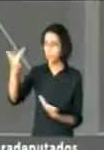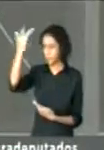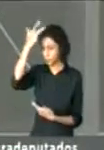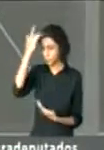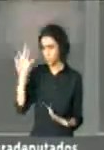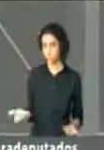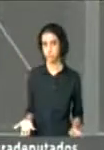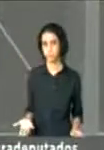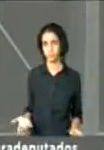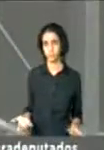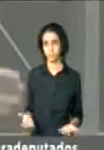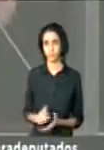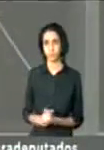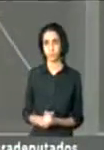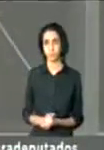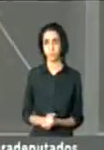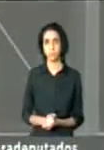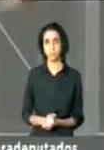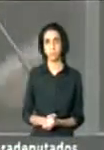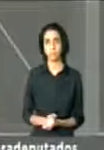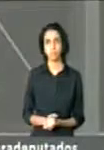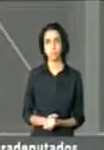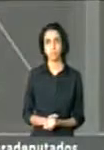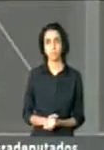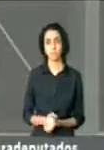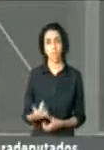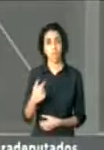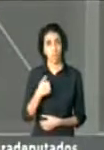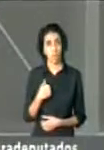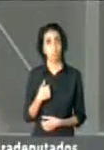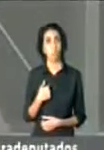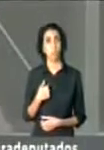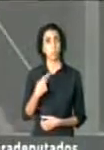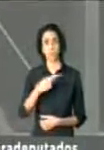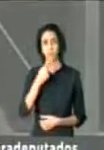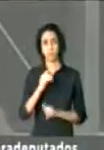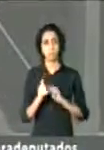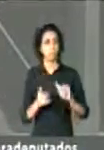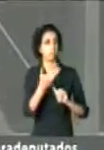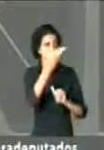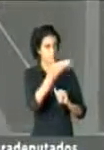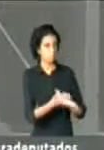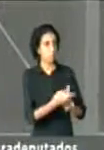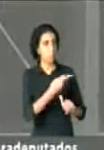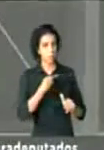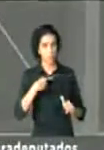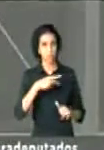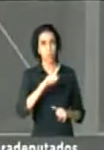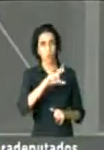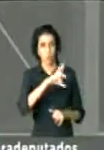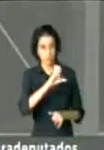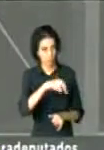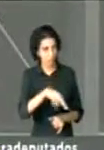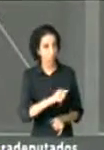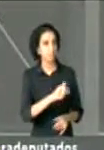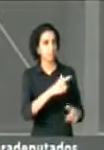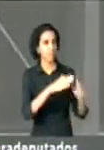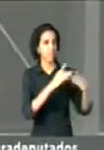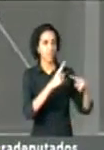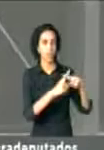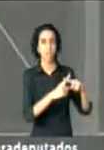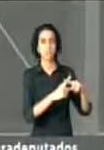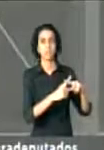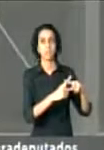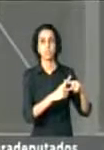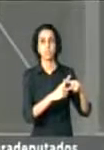por felicidade minha, falando para o pastor Roberto Lucena, da Igreja Universal,